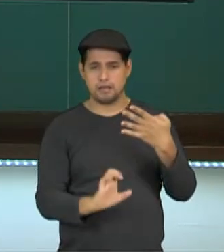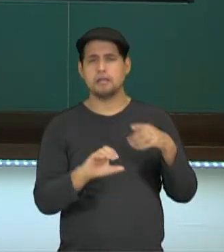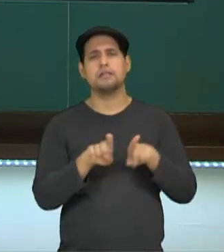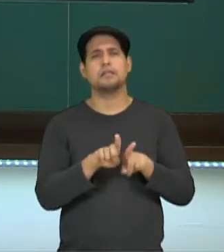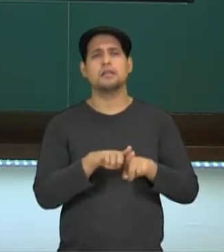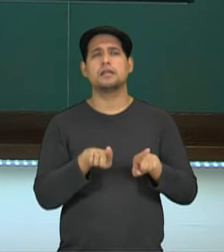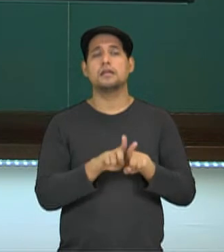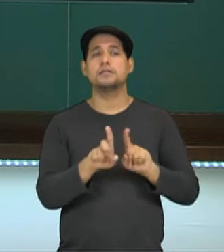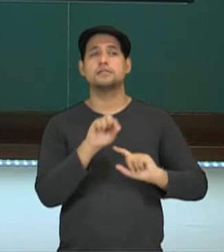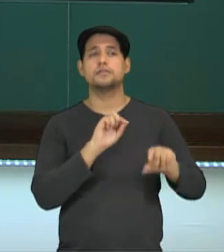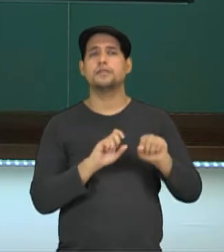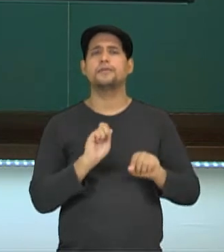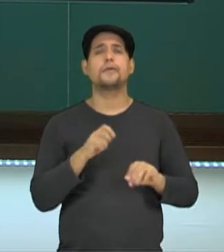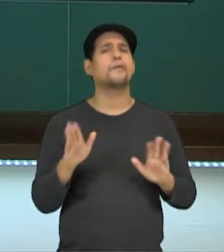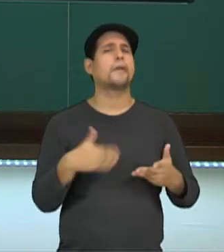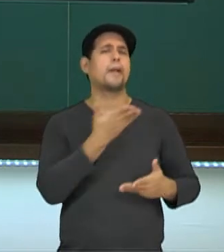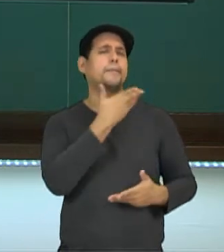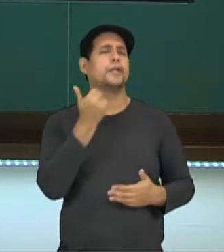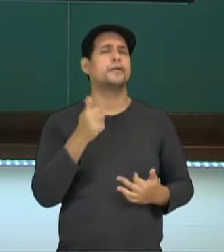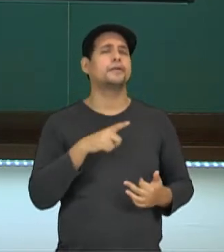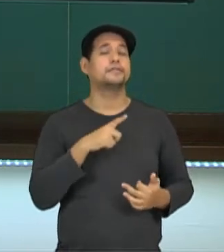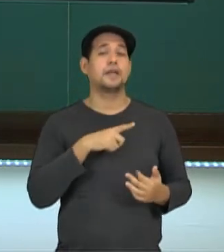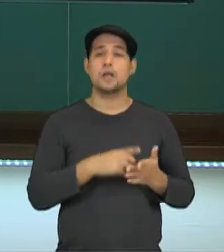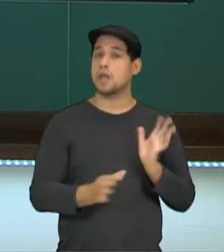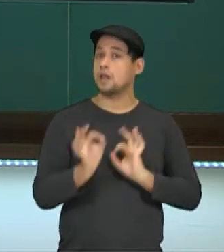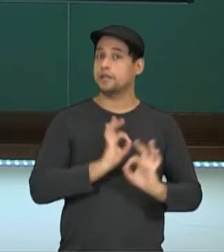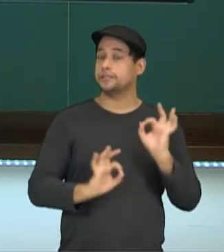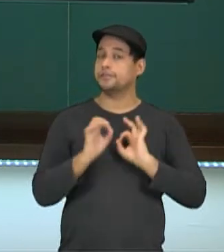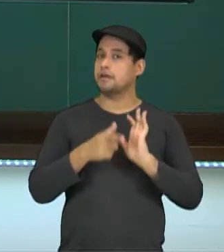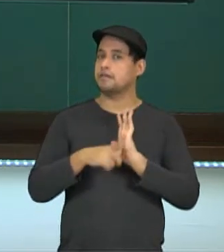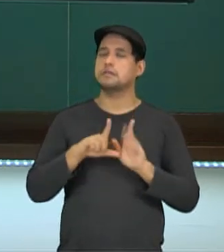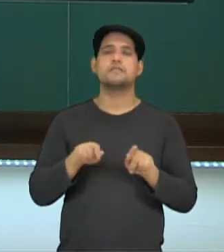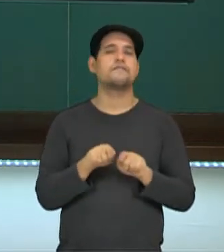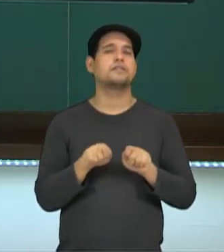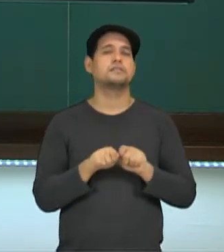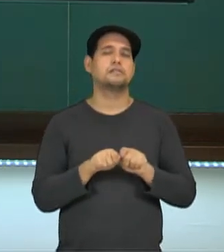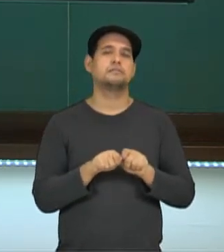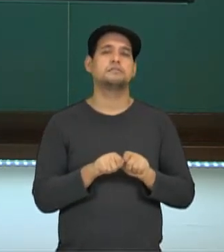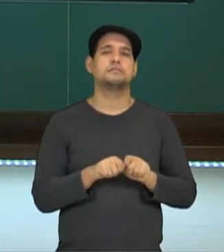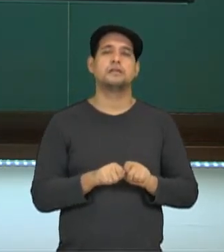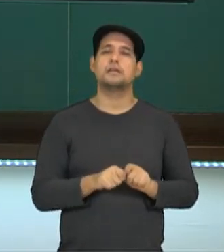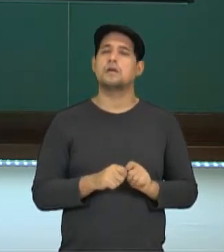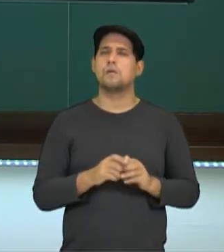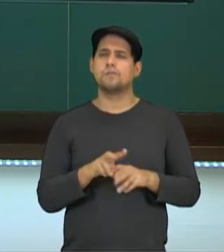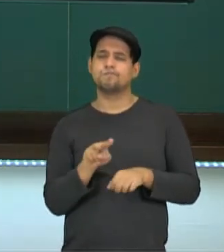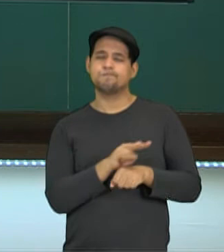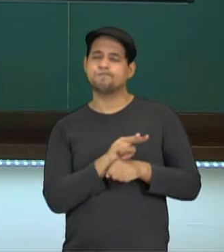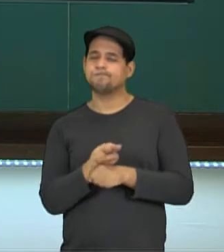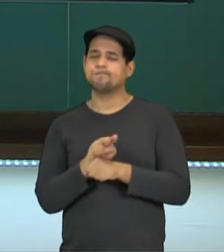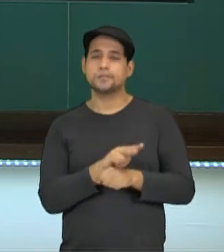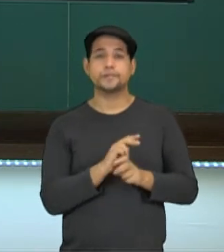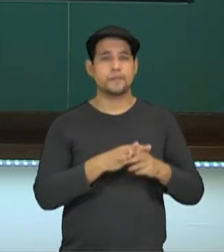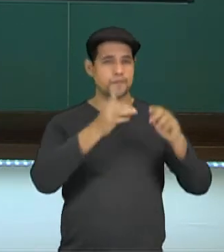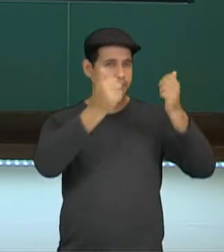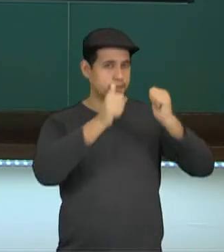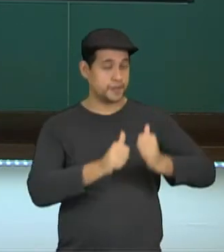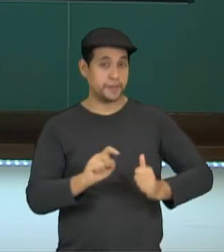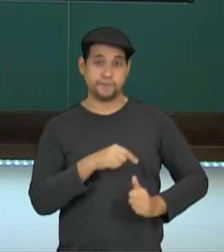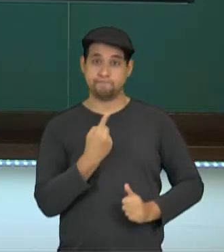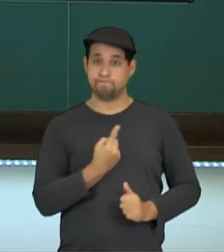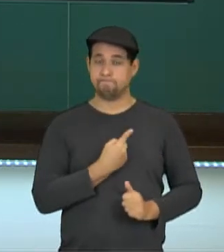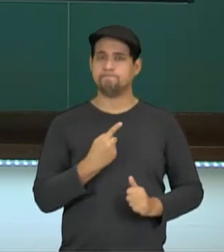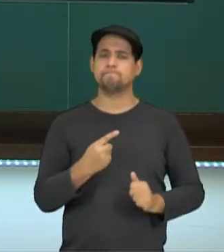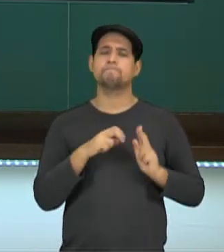existentes, escolher a melhor opção, planejar, executar, monitorar e analisar as